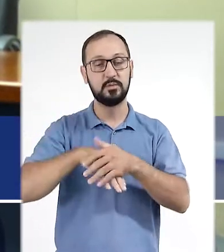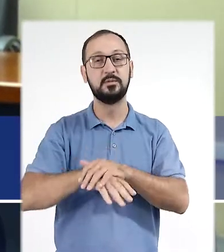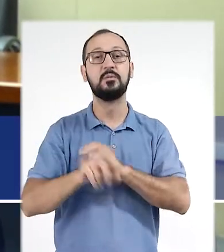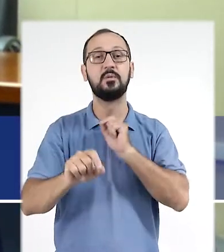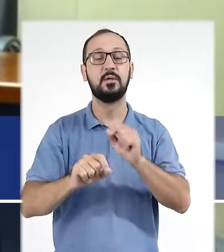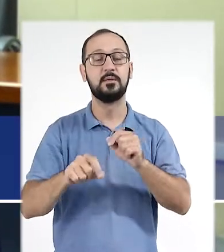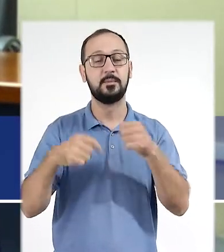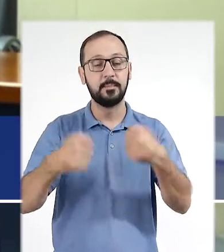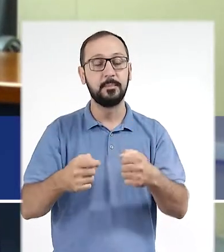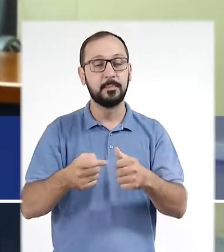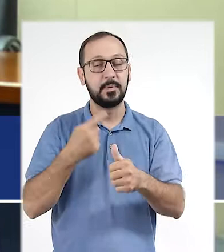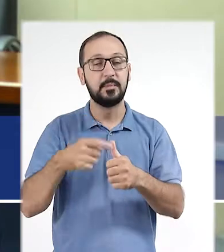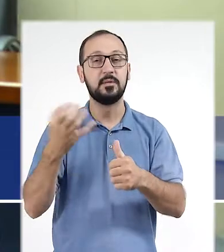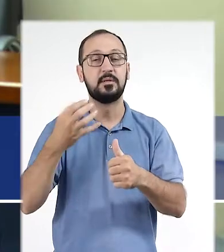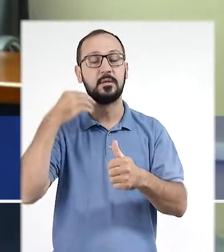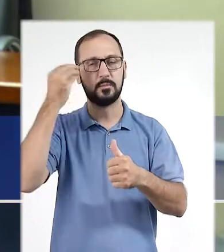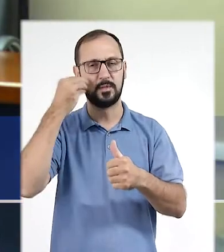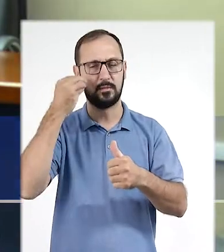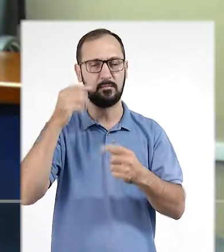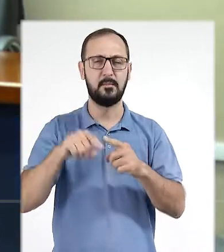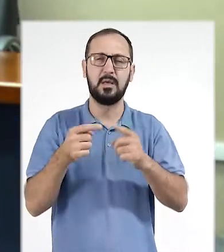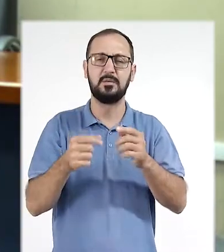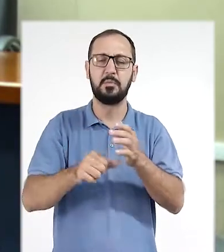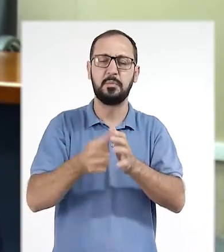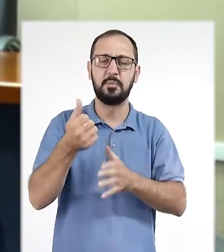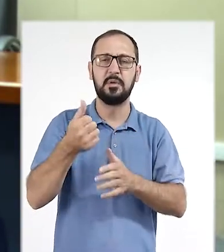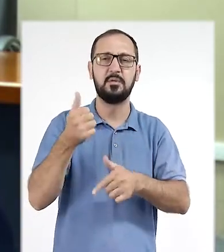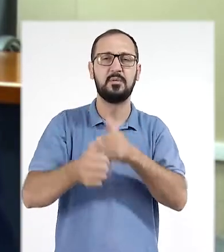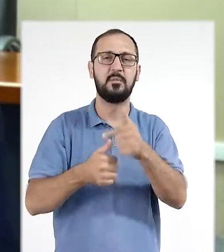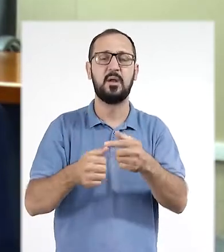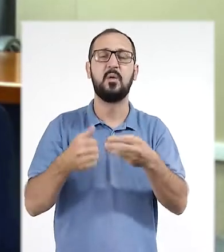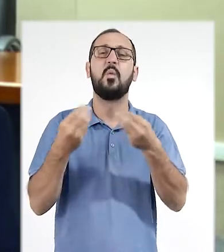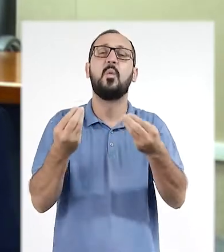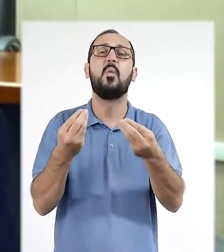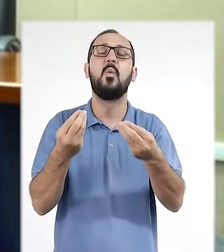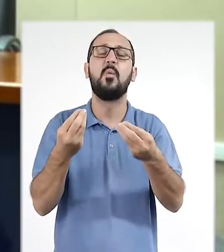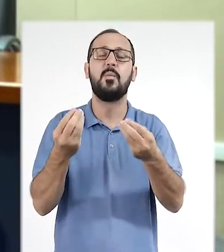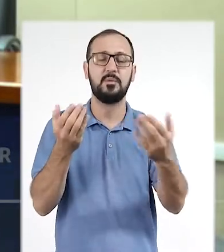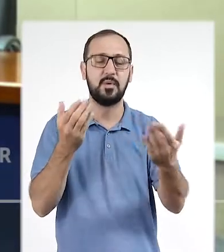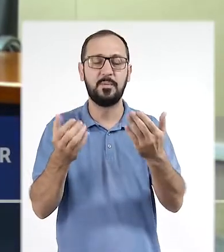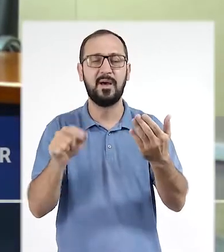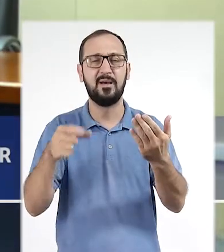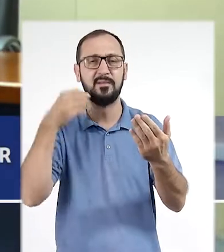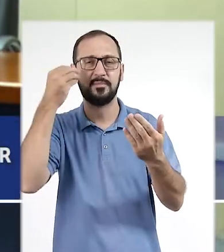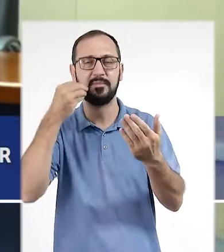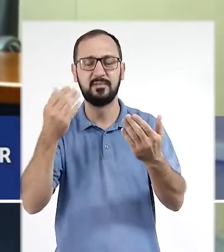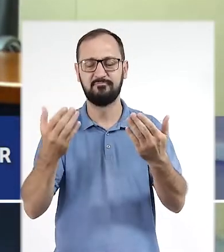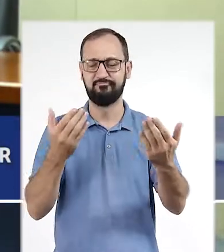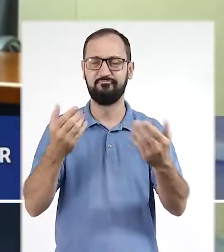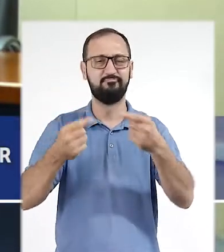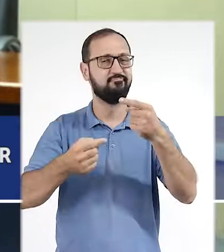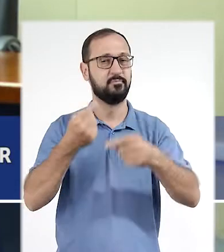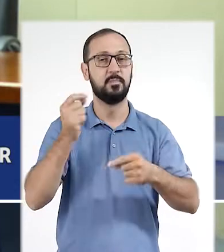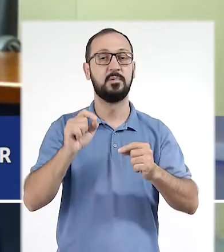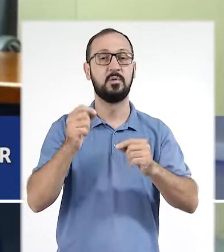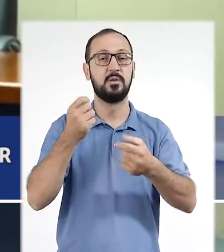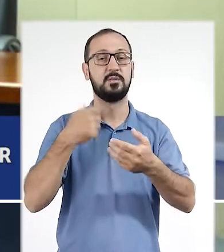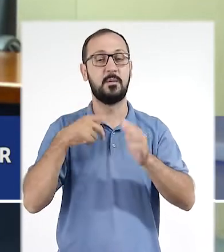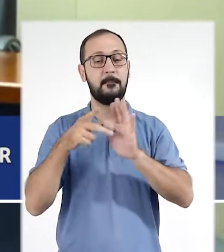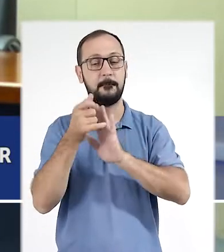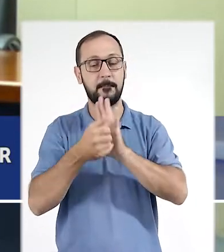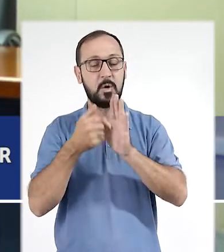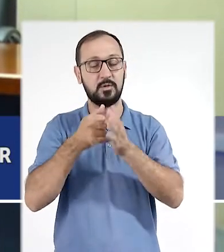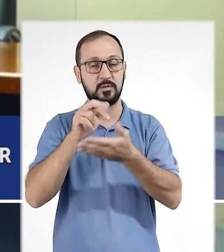ter experiência, né? Primeira coisa que pede experiência, mas se você não tiver a primeira oportunidade, como que você vai ter experiência? E esse projeto